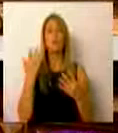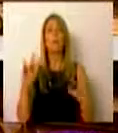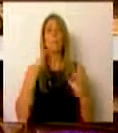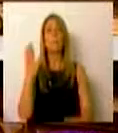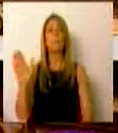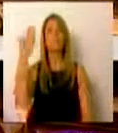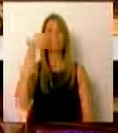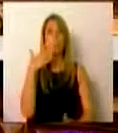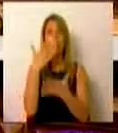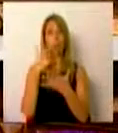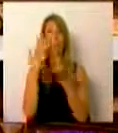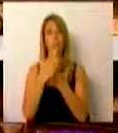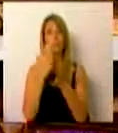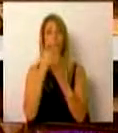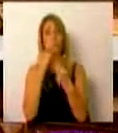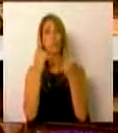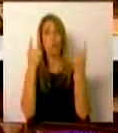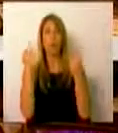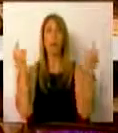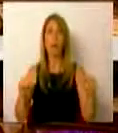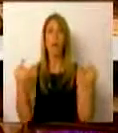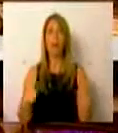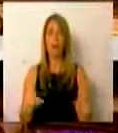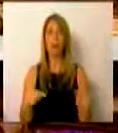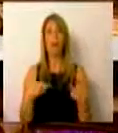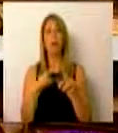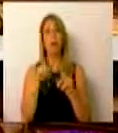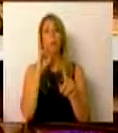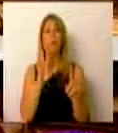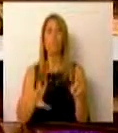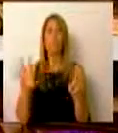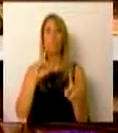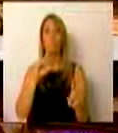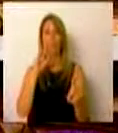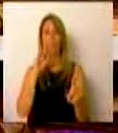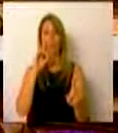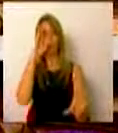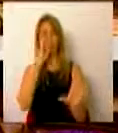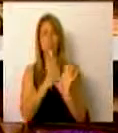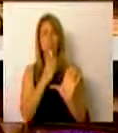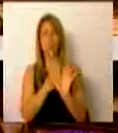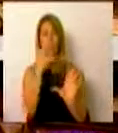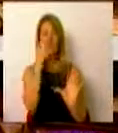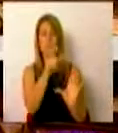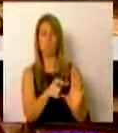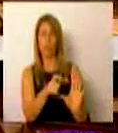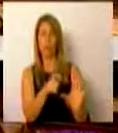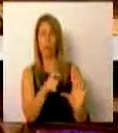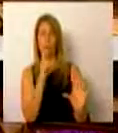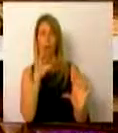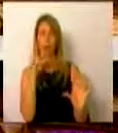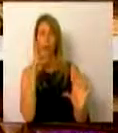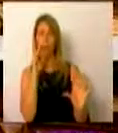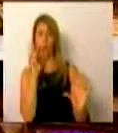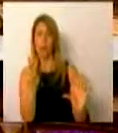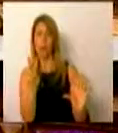estudos demonstram, existe uma predisposição psicológica dos indivíduos para a intolerância quando percepcionam um aumento dos níveis de